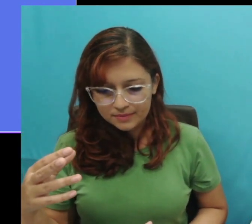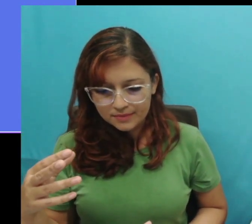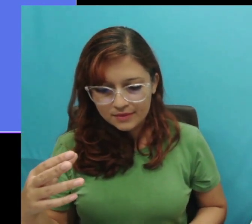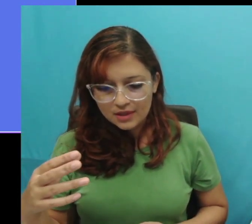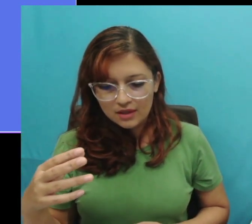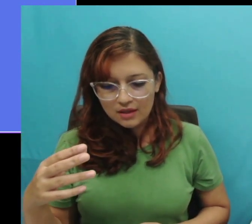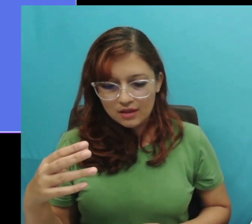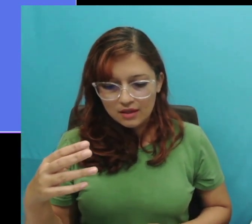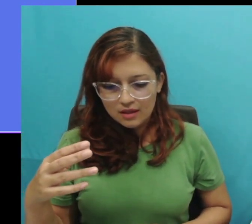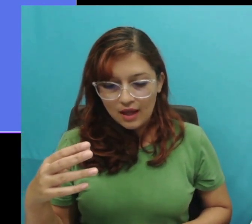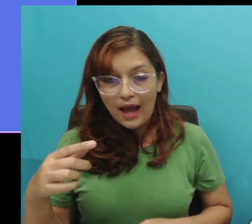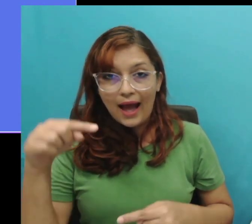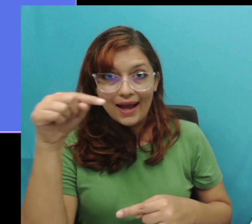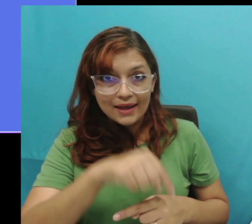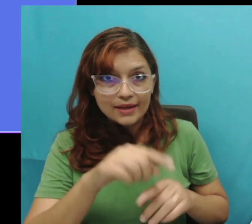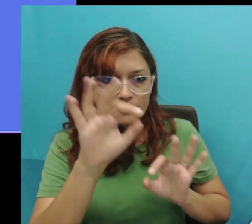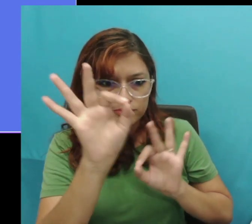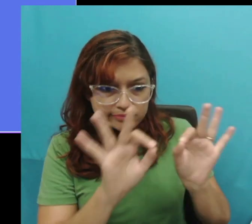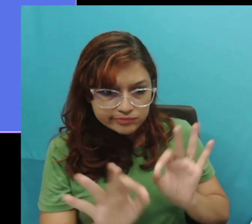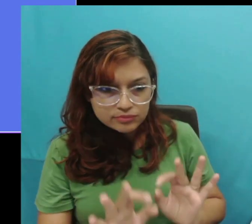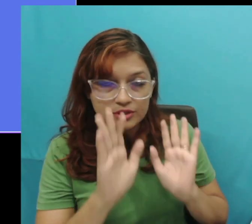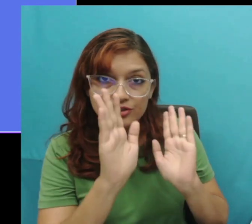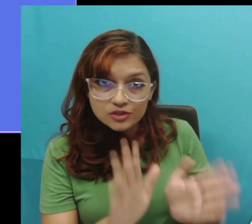e lâmpadas.